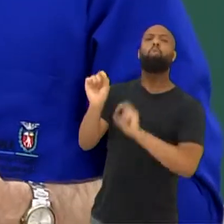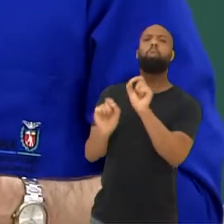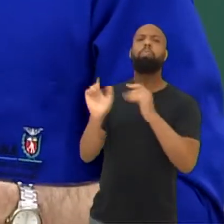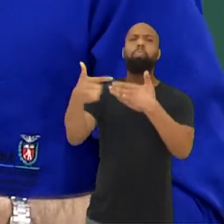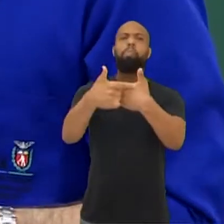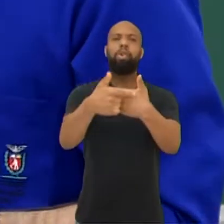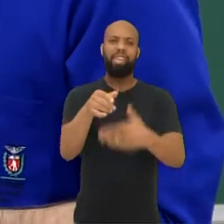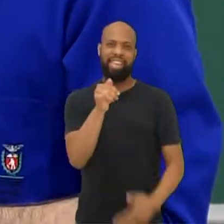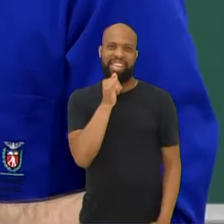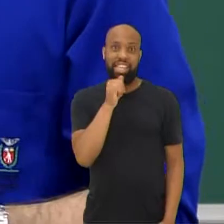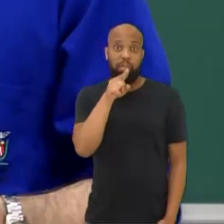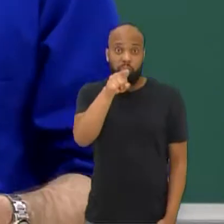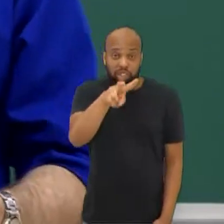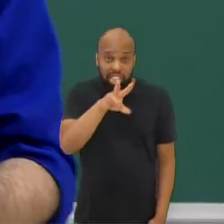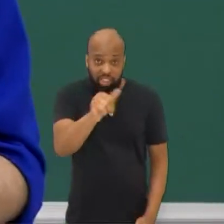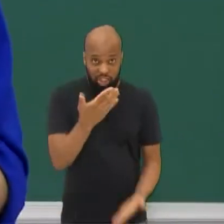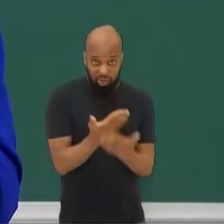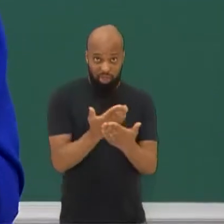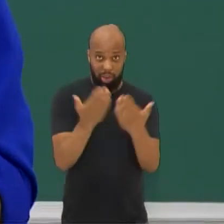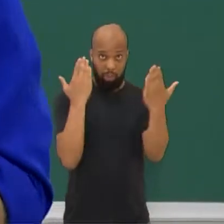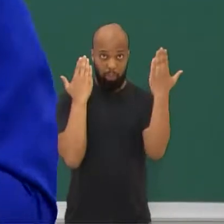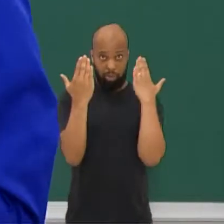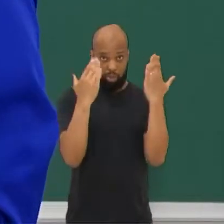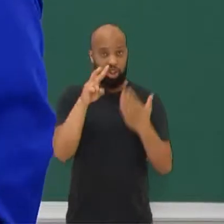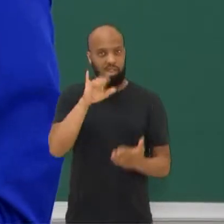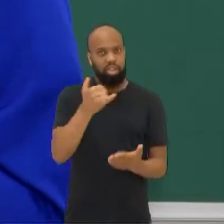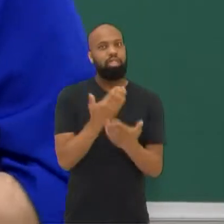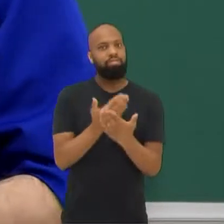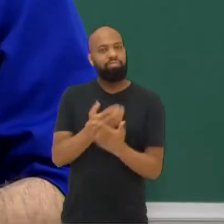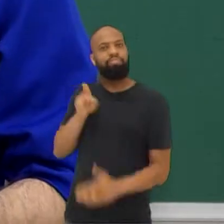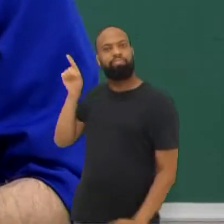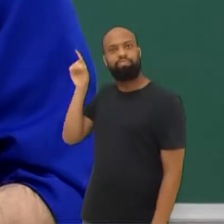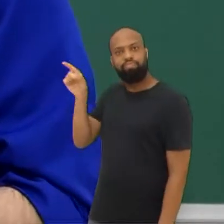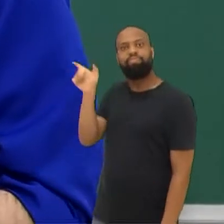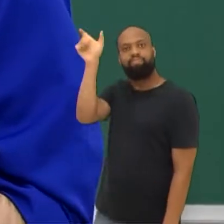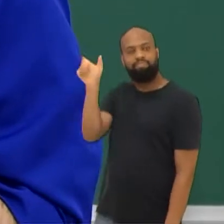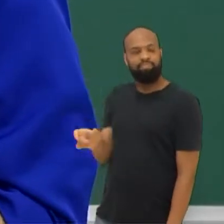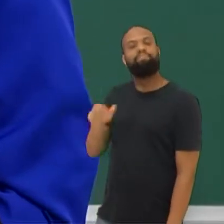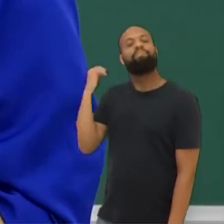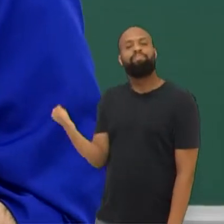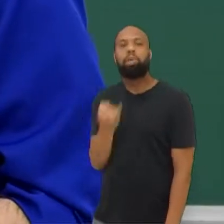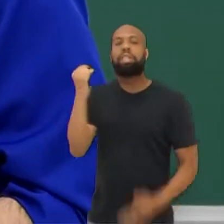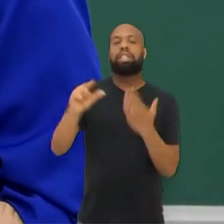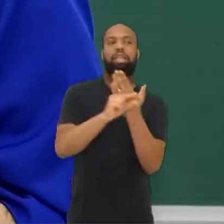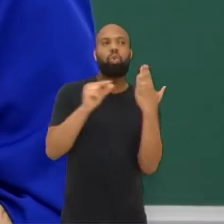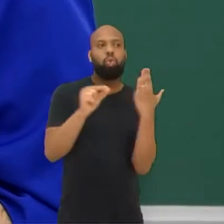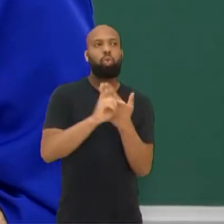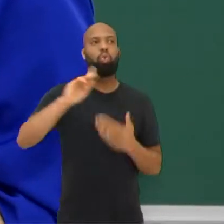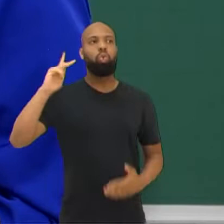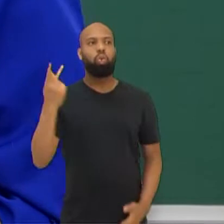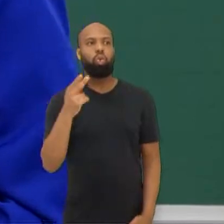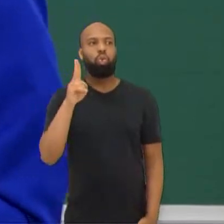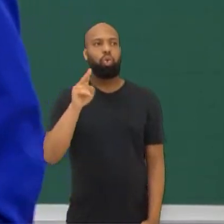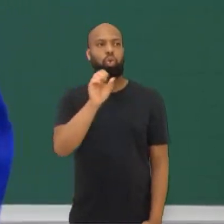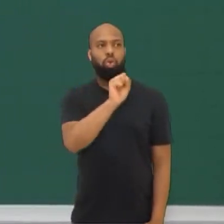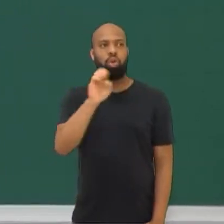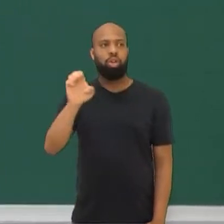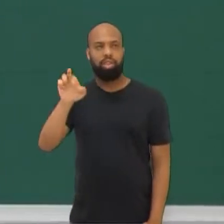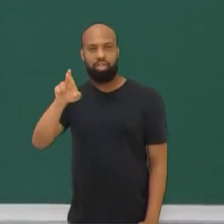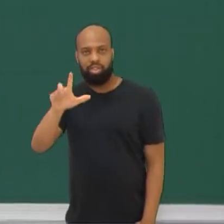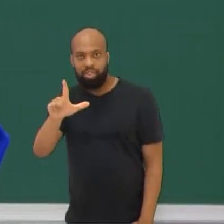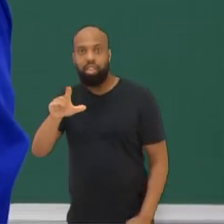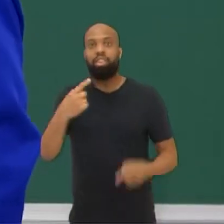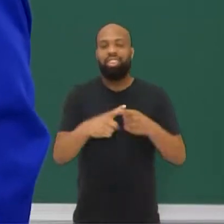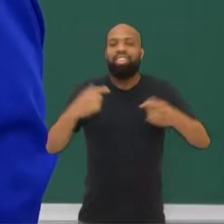depois fazer faculdade de psicologia, vai estudar muito esse cara aqui, tá? Ele parece assim, a gente não tem como